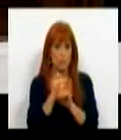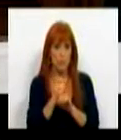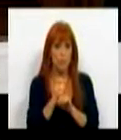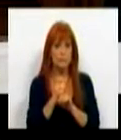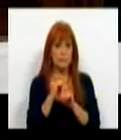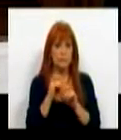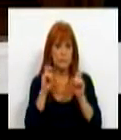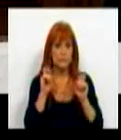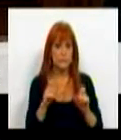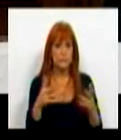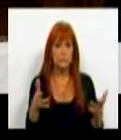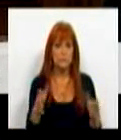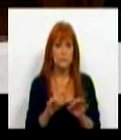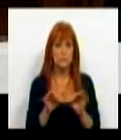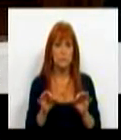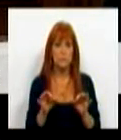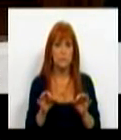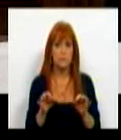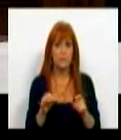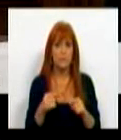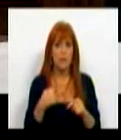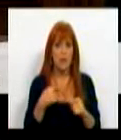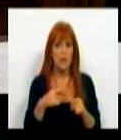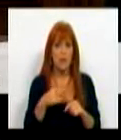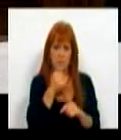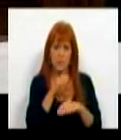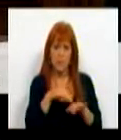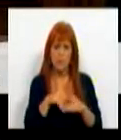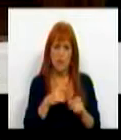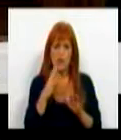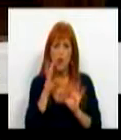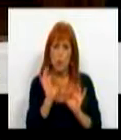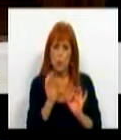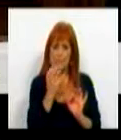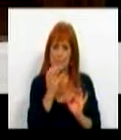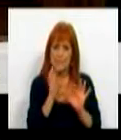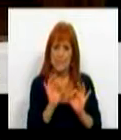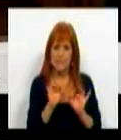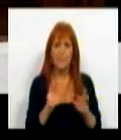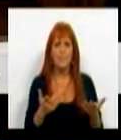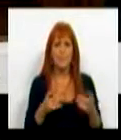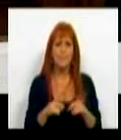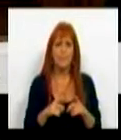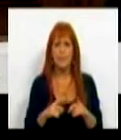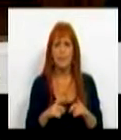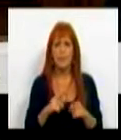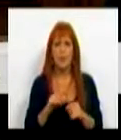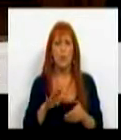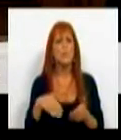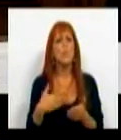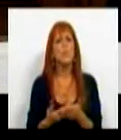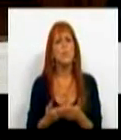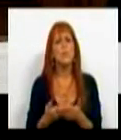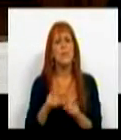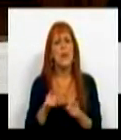supervisão e e foram tomadas medidas prudenciais. E, portanto, o